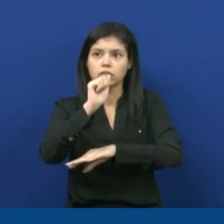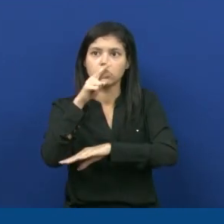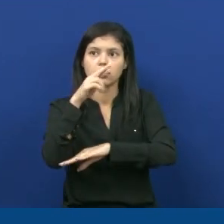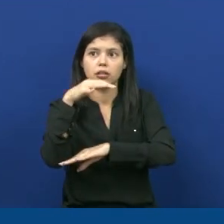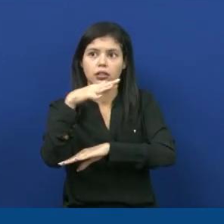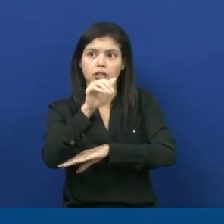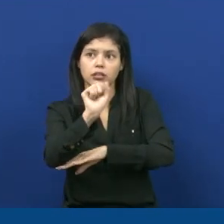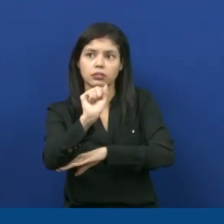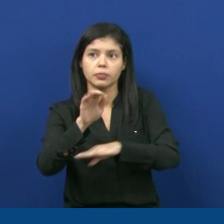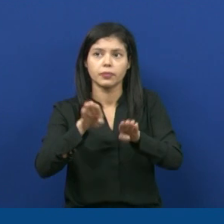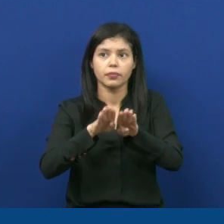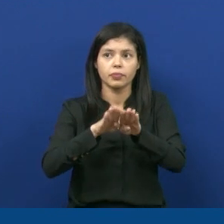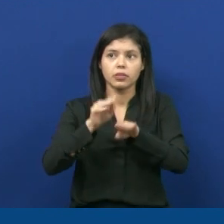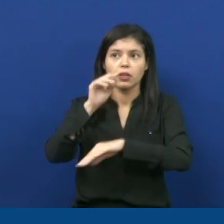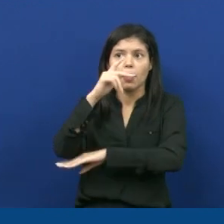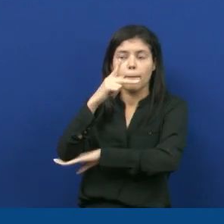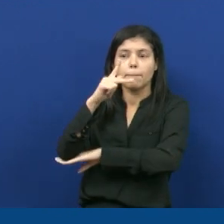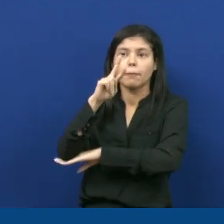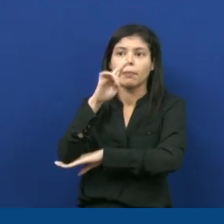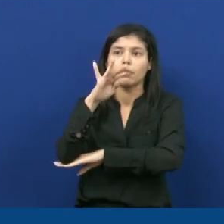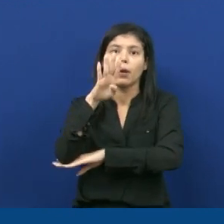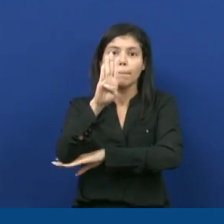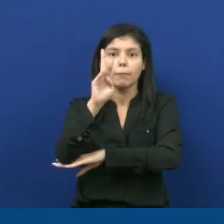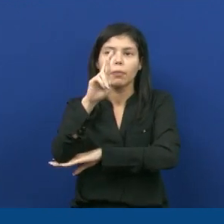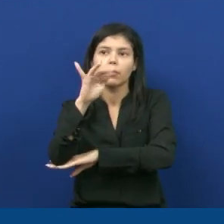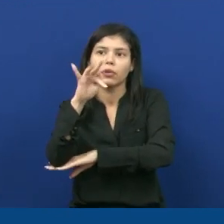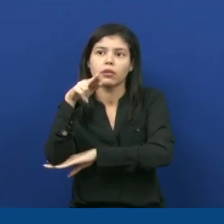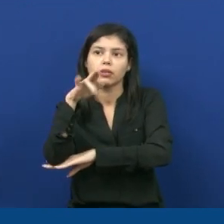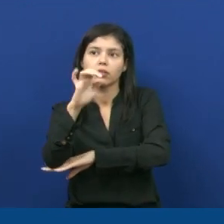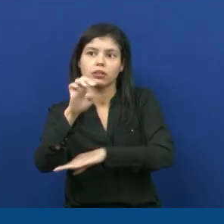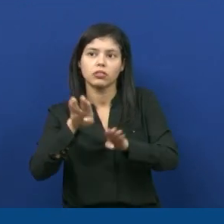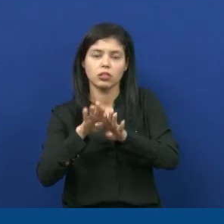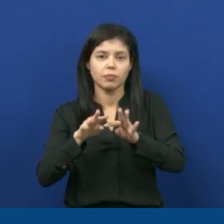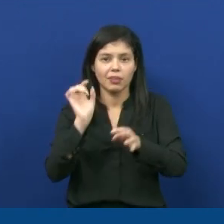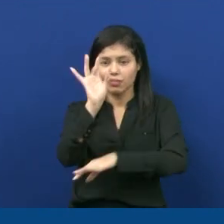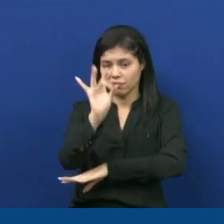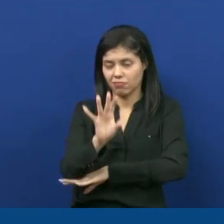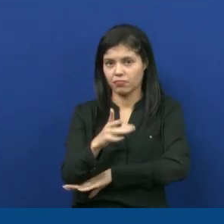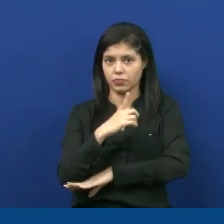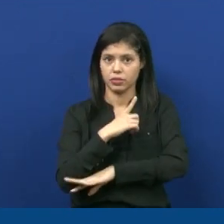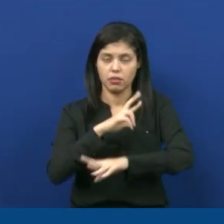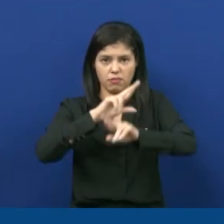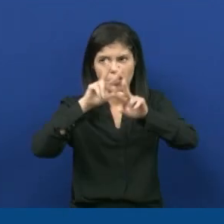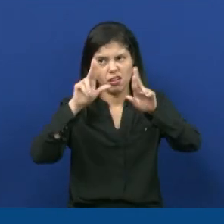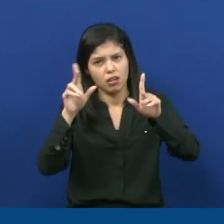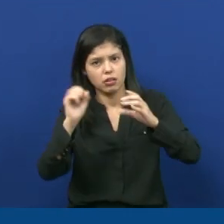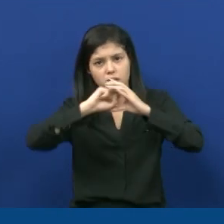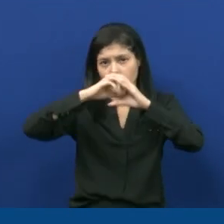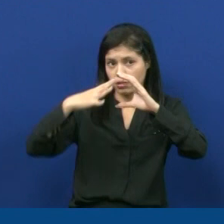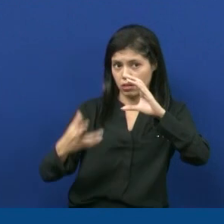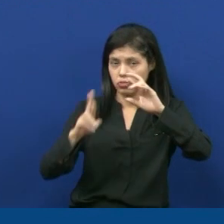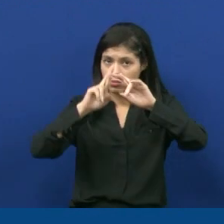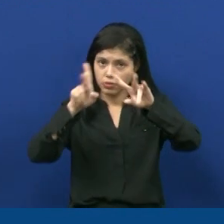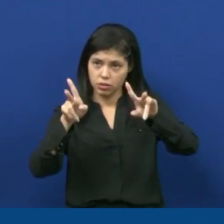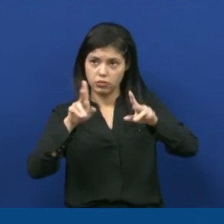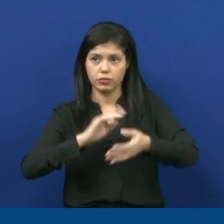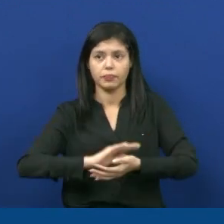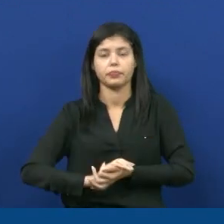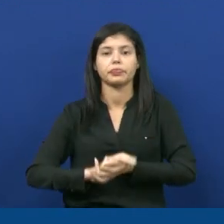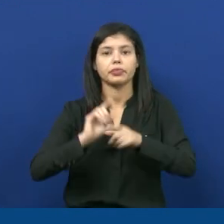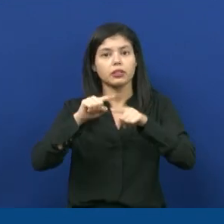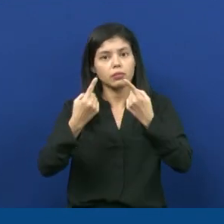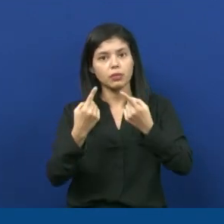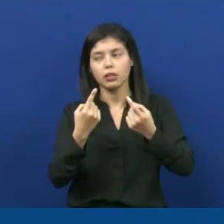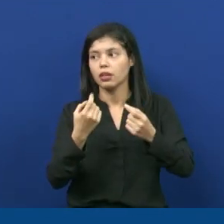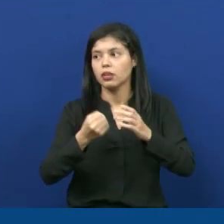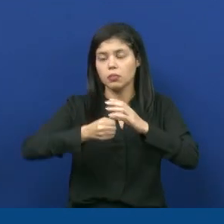doenças associadas ao sistema respiratório. Para cada uma delas, a gente tem diversas características diferentes, mas em